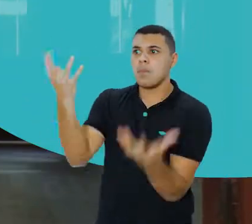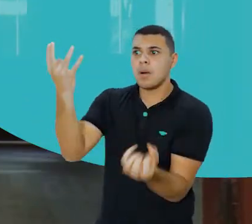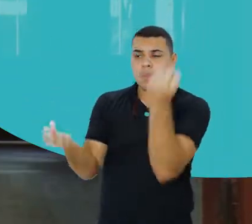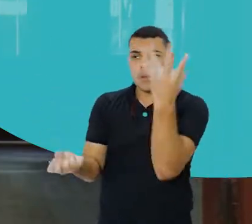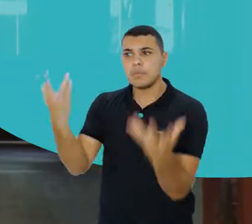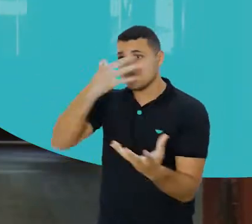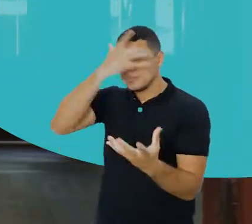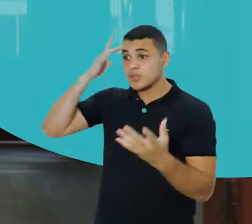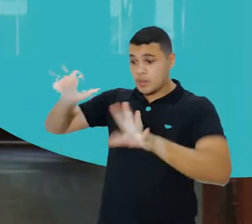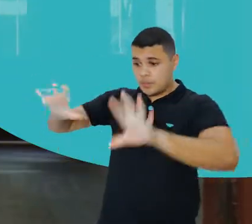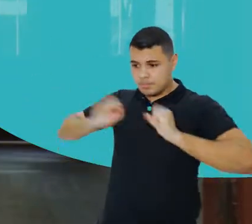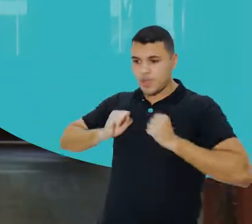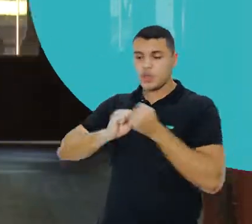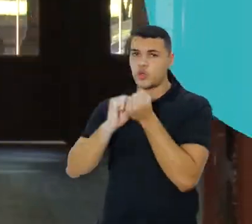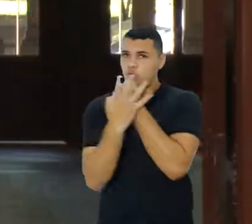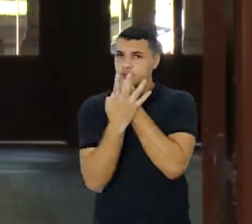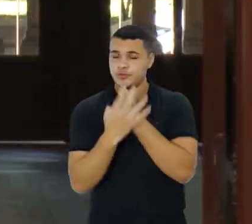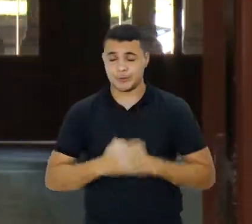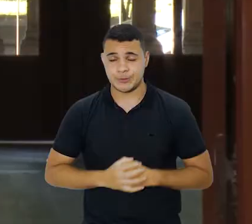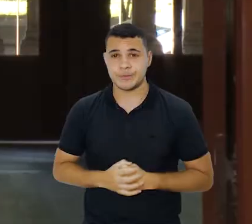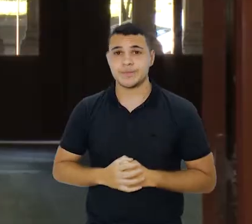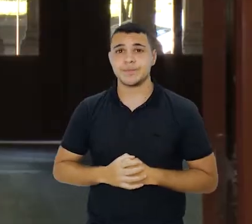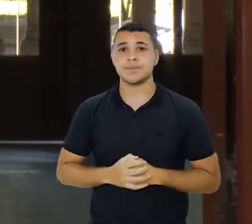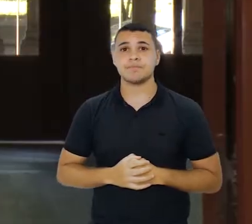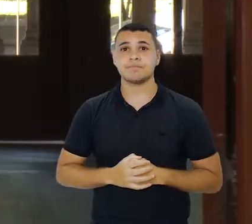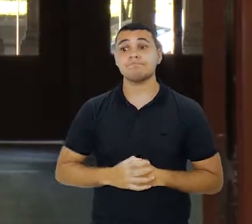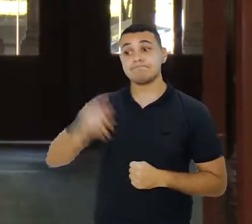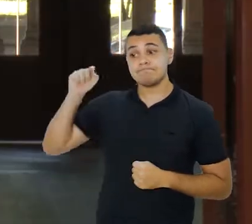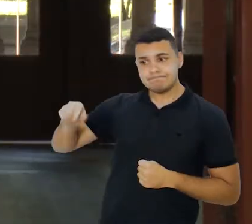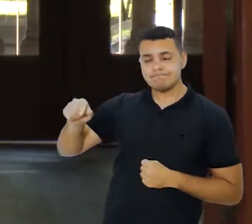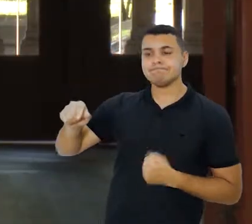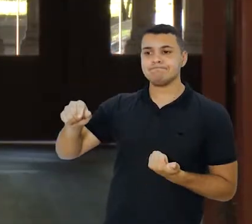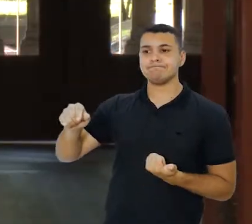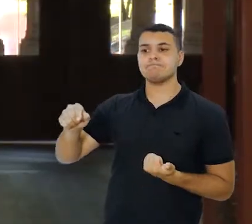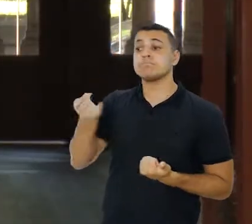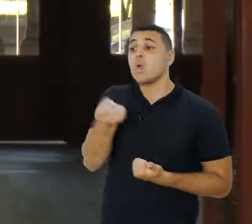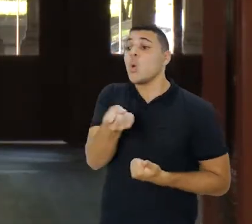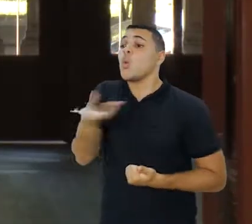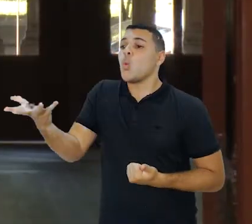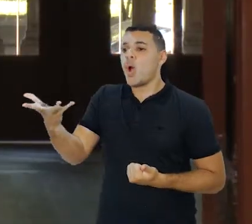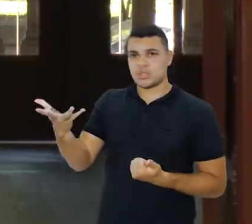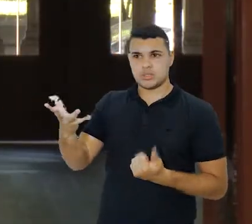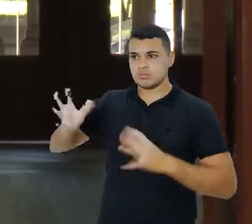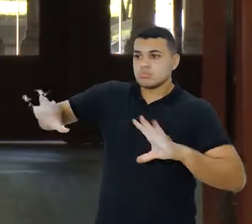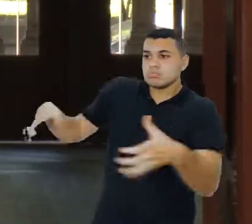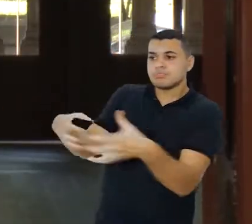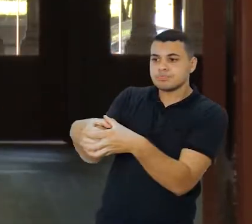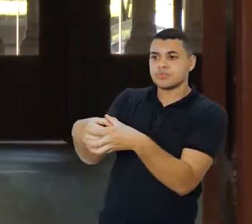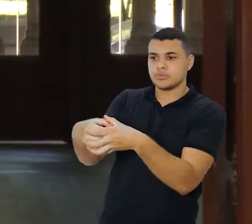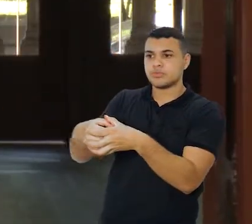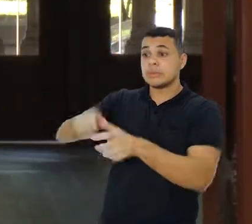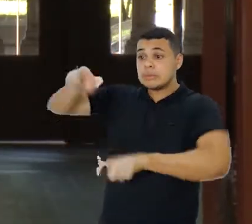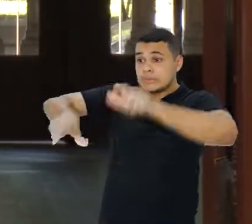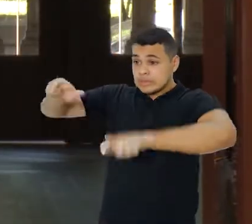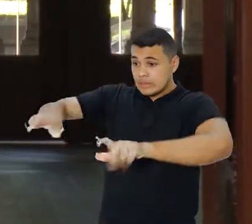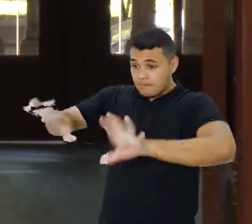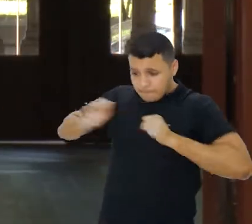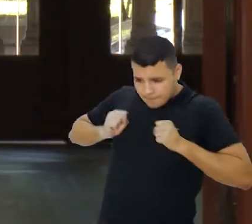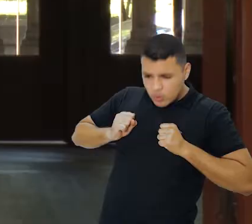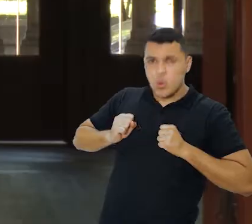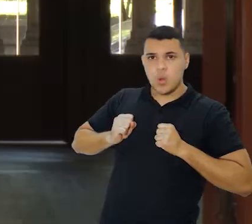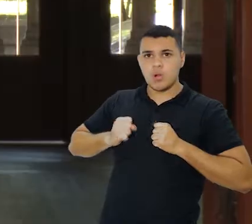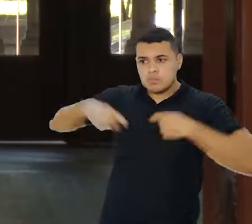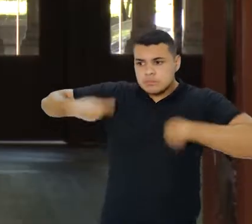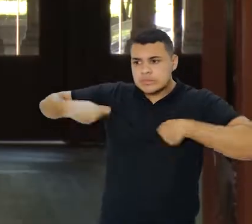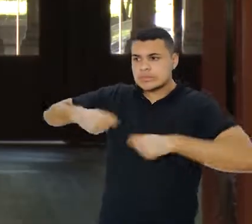casos de Covid-19 notificados. Para esse número, para essa quantidade fazer